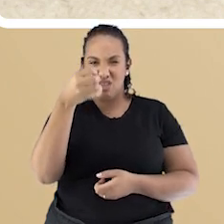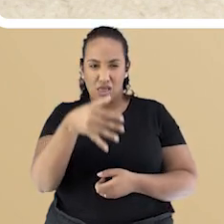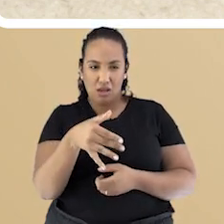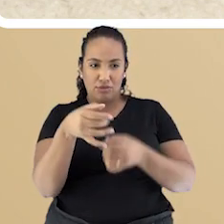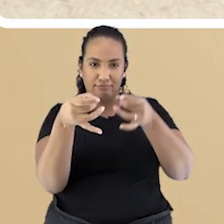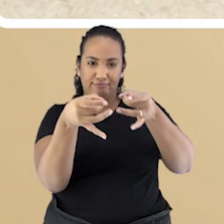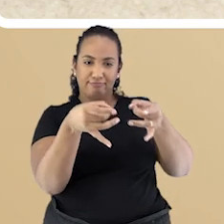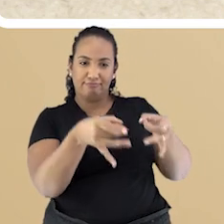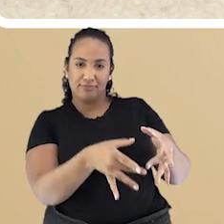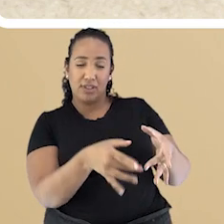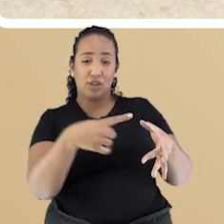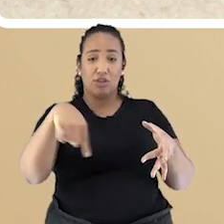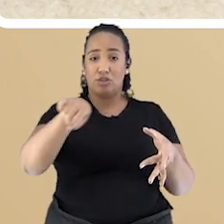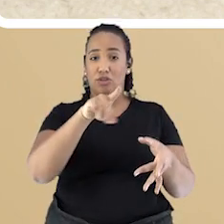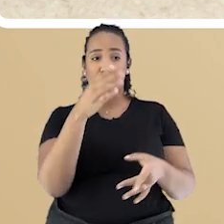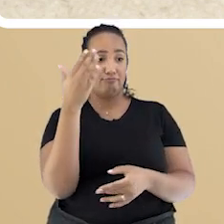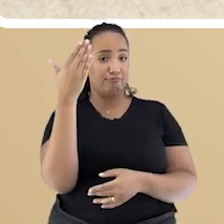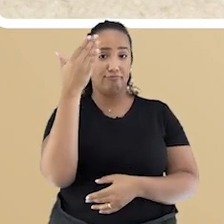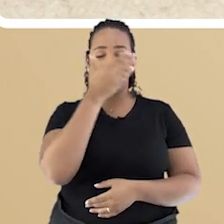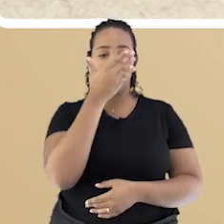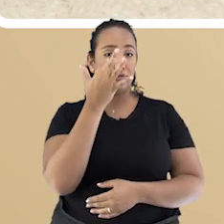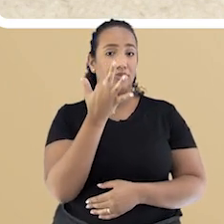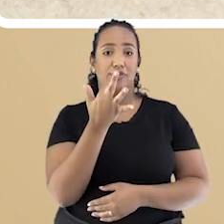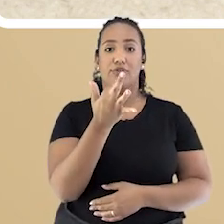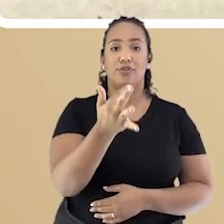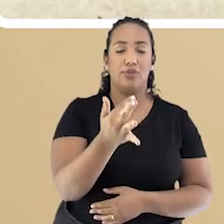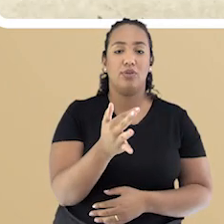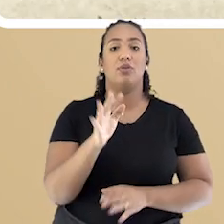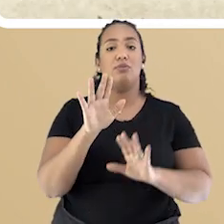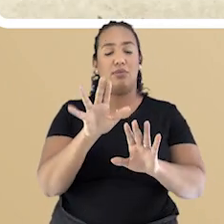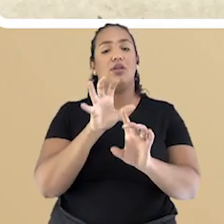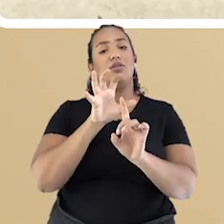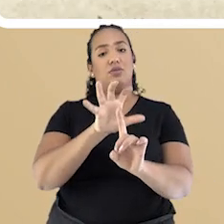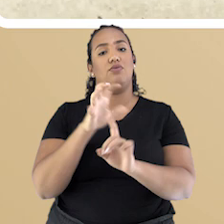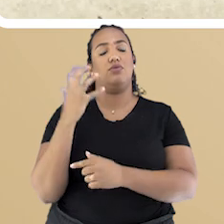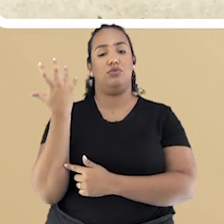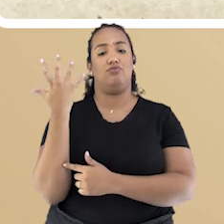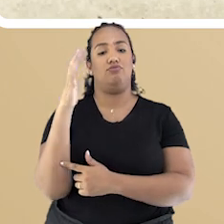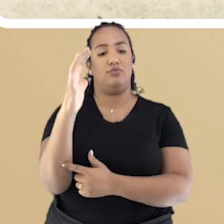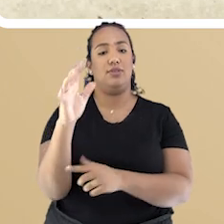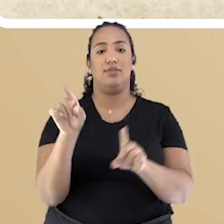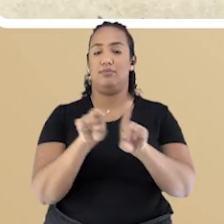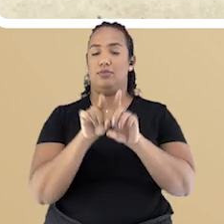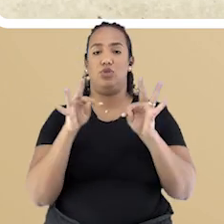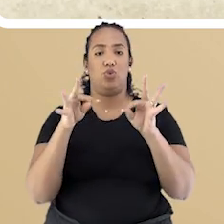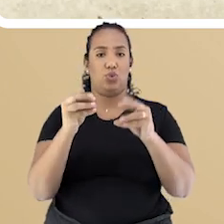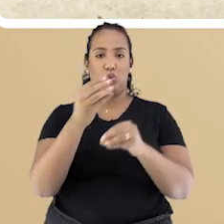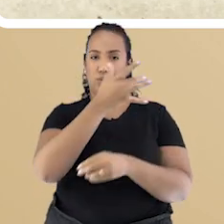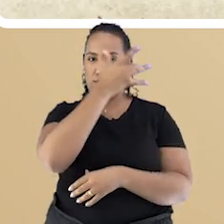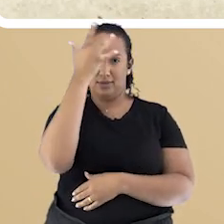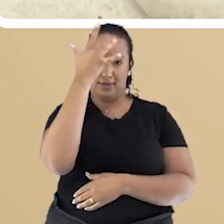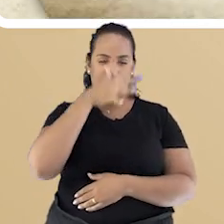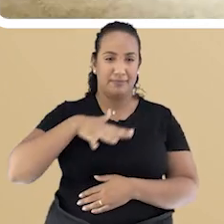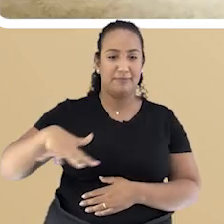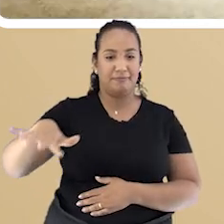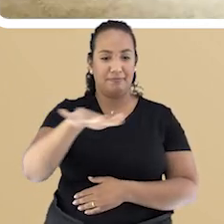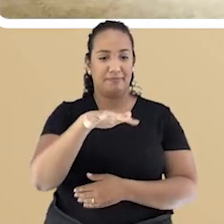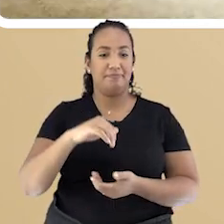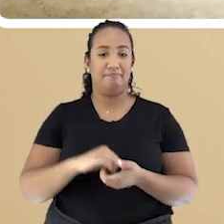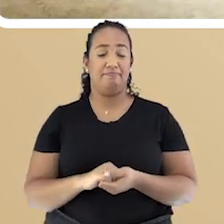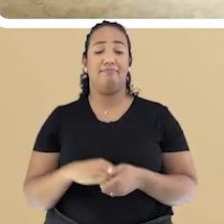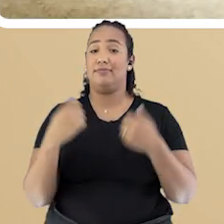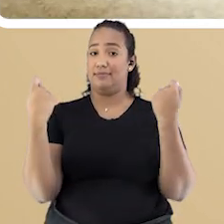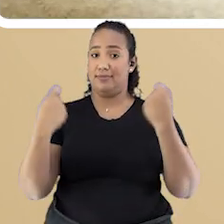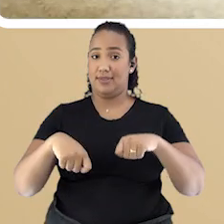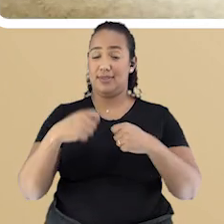fora de casa, o colocamos longe dos nossos olhos, mas ele continua impactando diretamente o meio ambiente e a todos que nele vivem. É